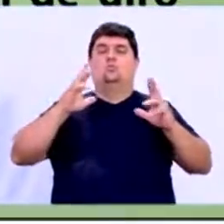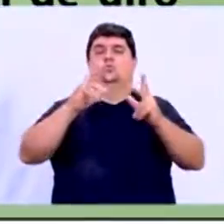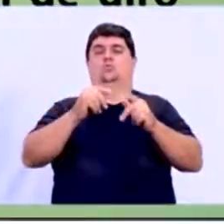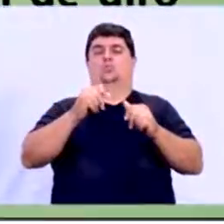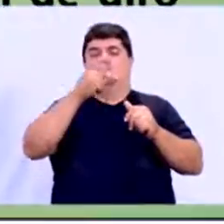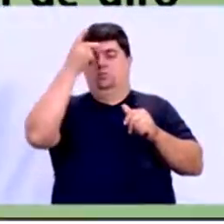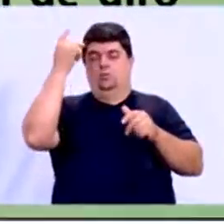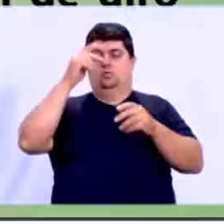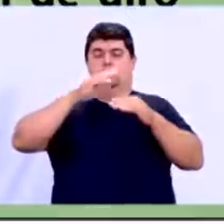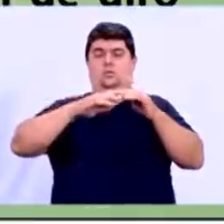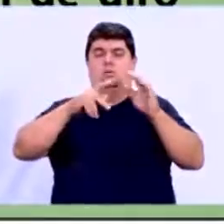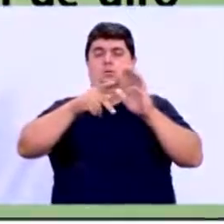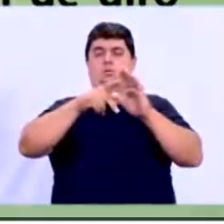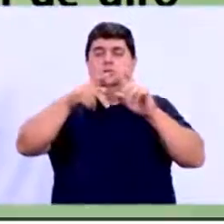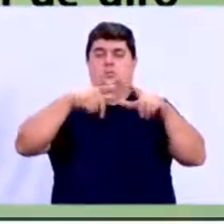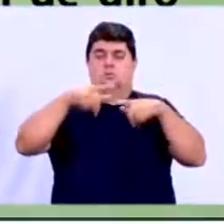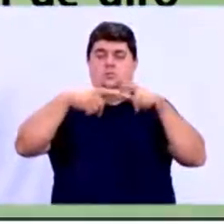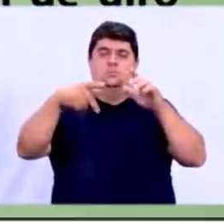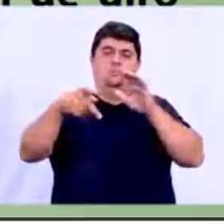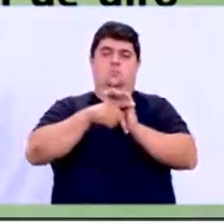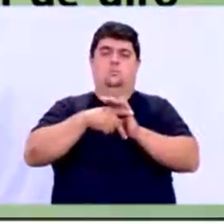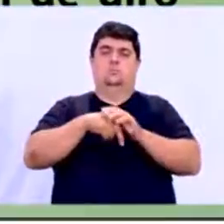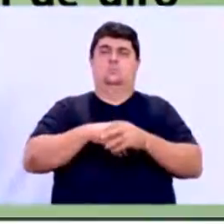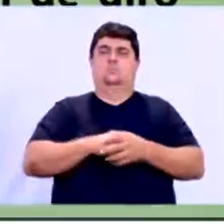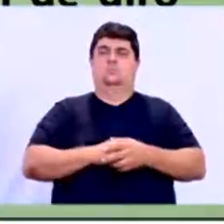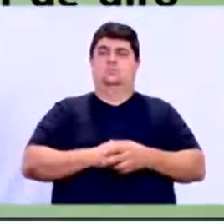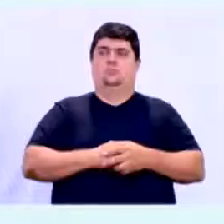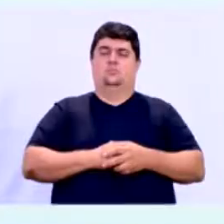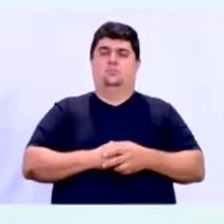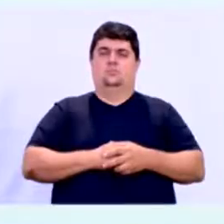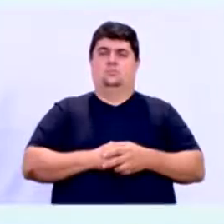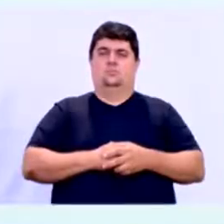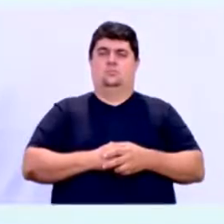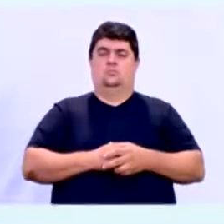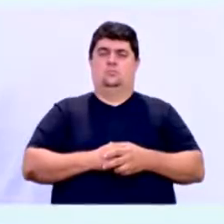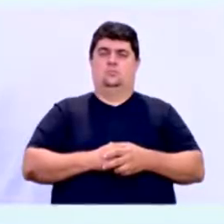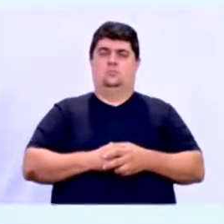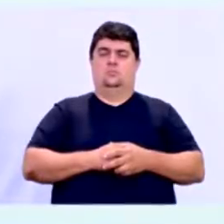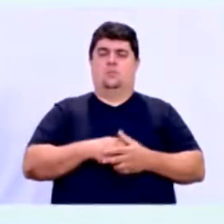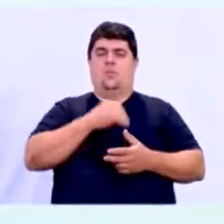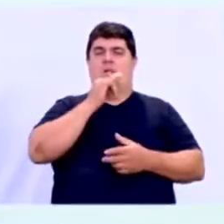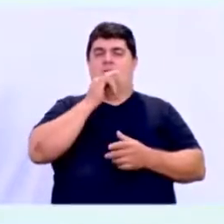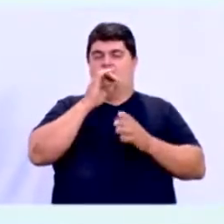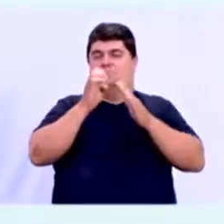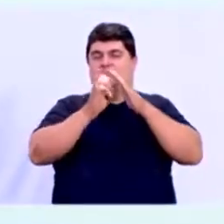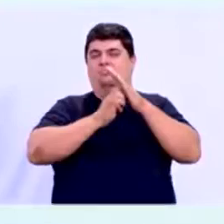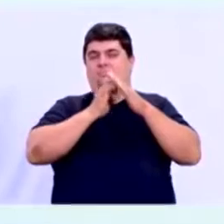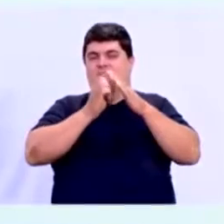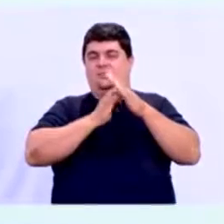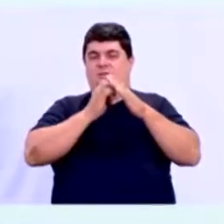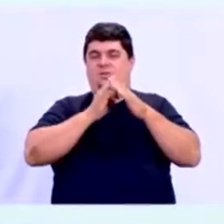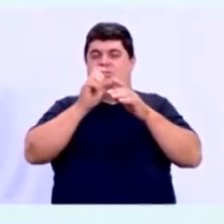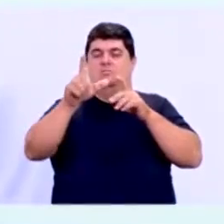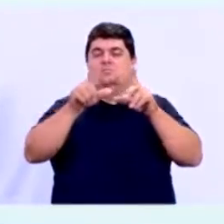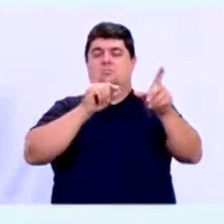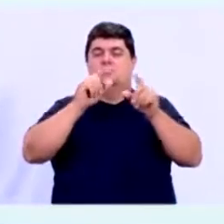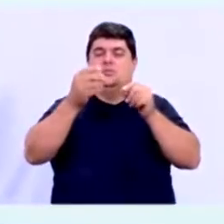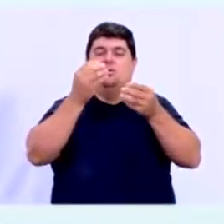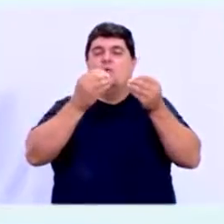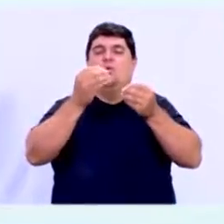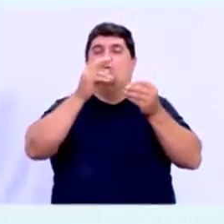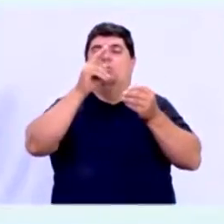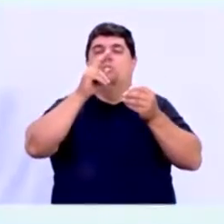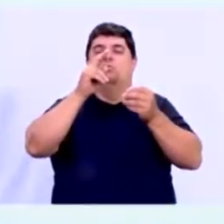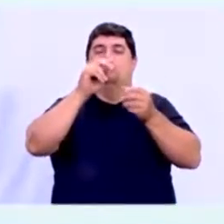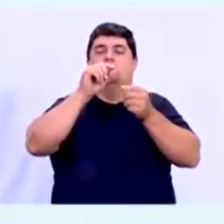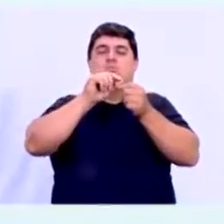necessárias, tá? Lembra, então, que o empreendedor é aquele em que ele que define a estrutura da